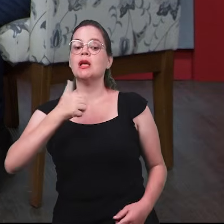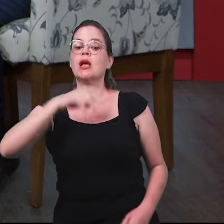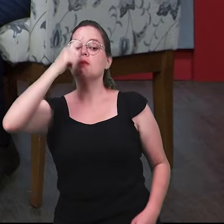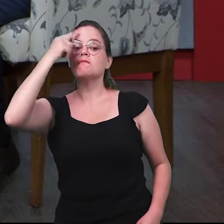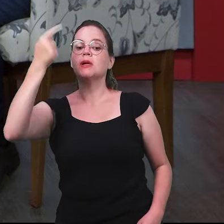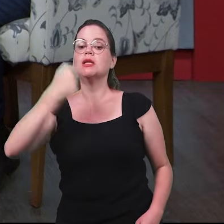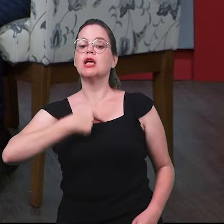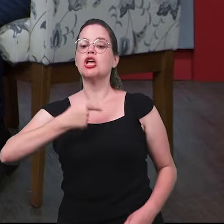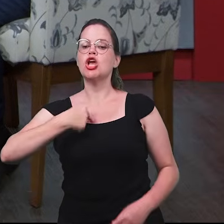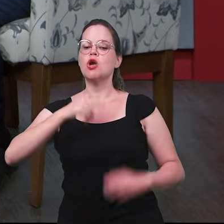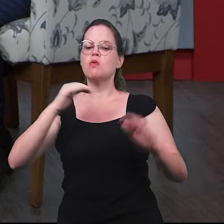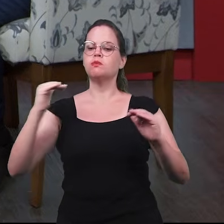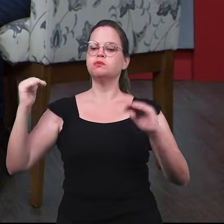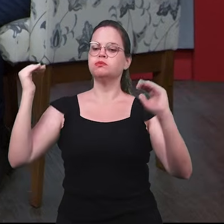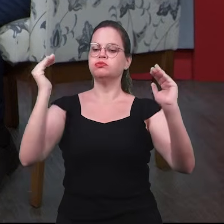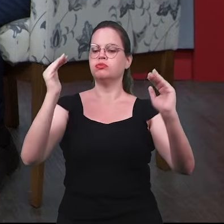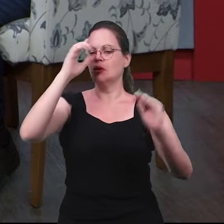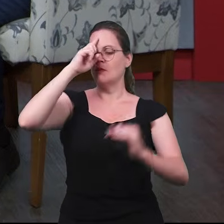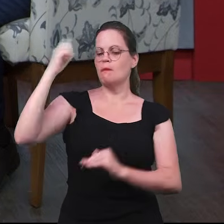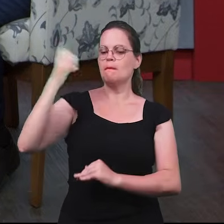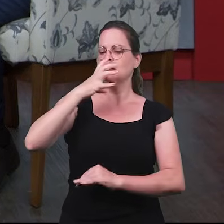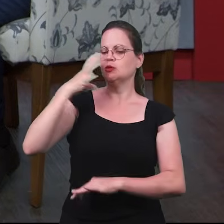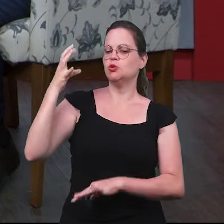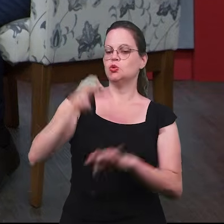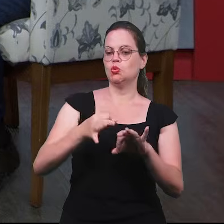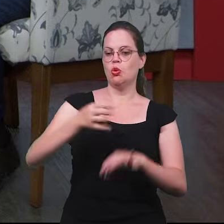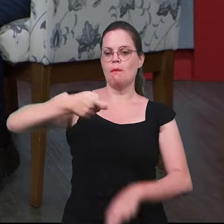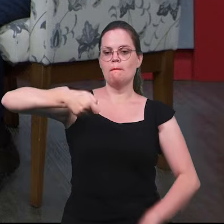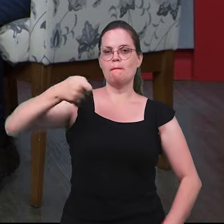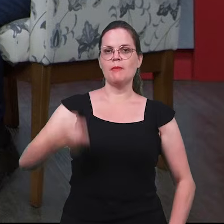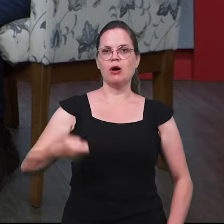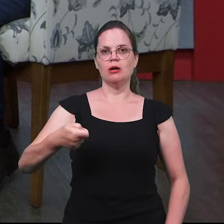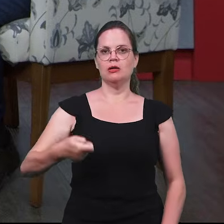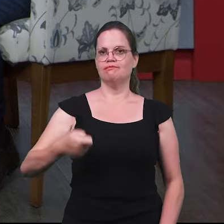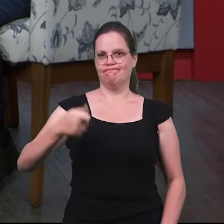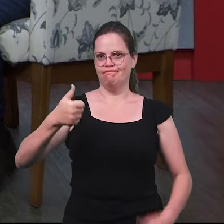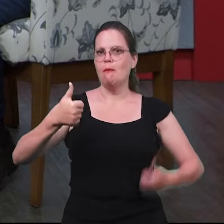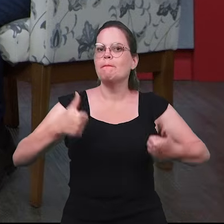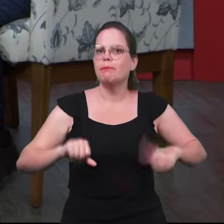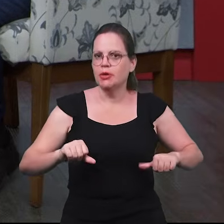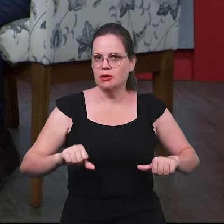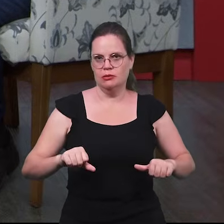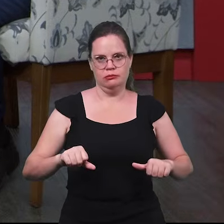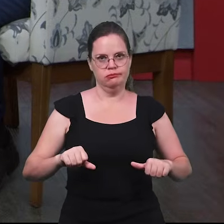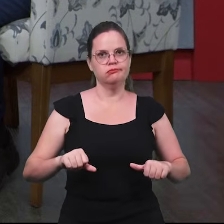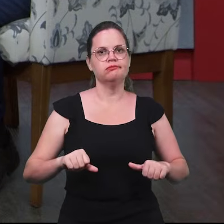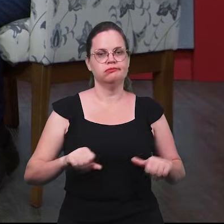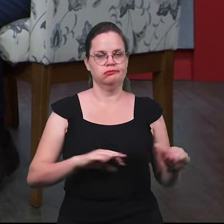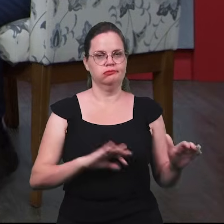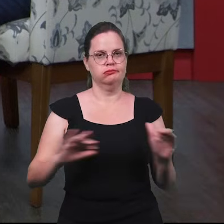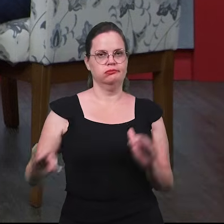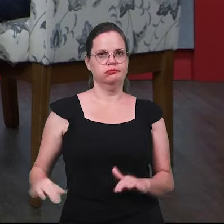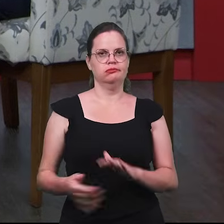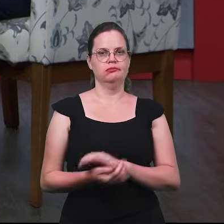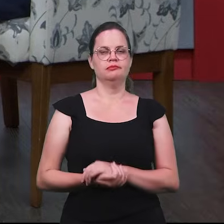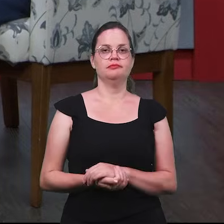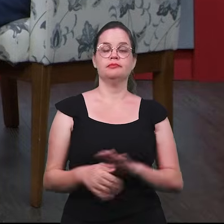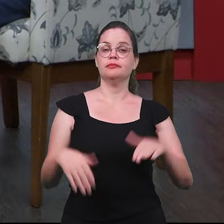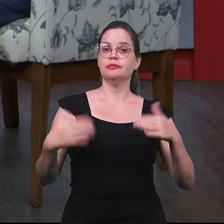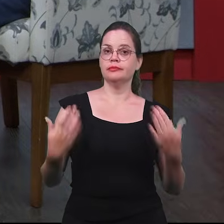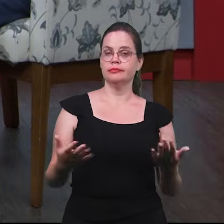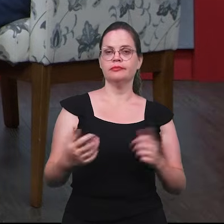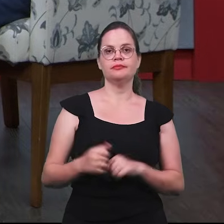né? E a sentença que é o pior, né? O juízo de Deus. E então o rei chegou a